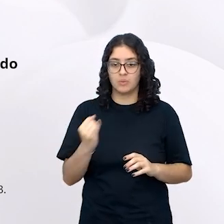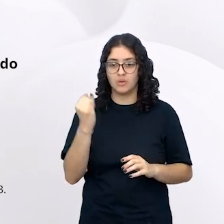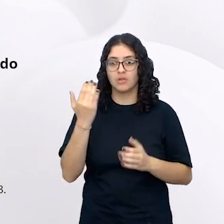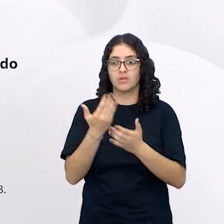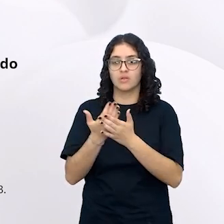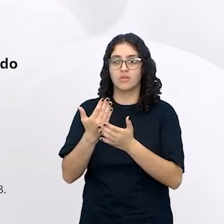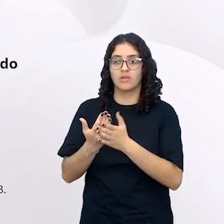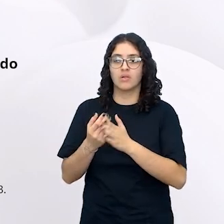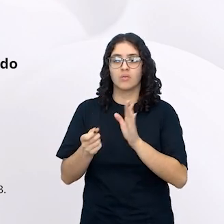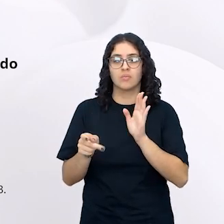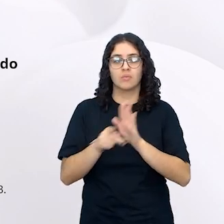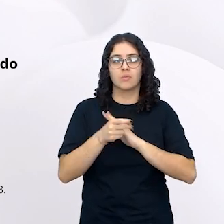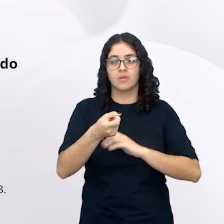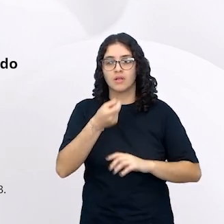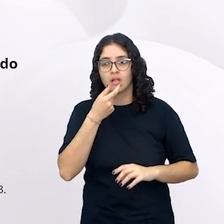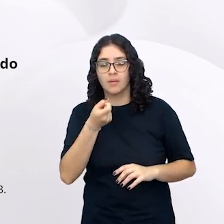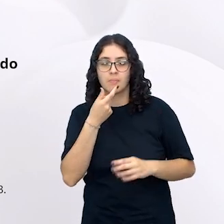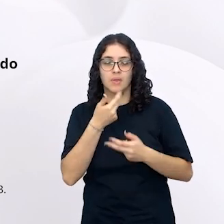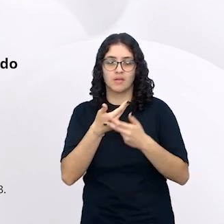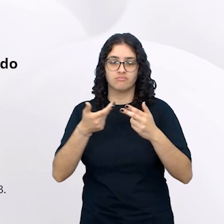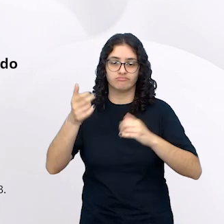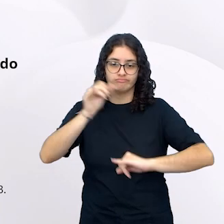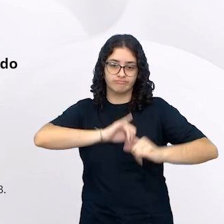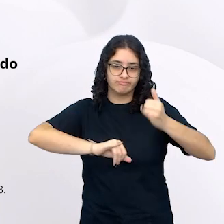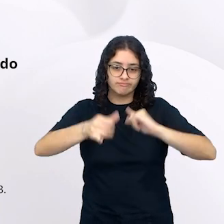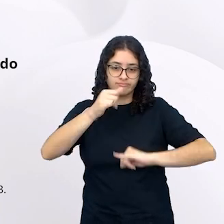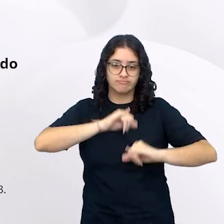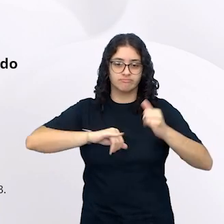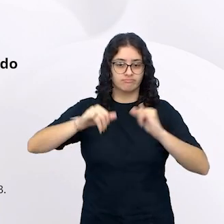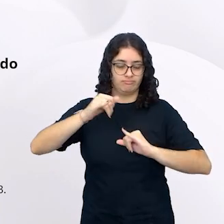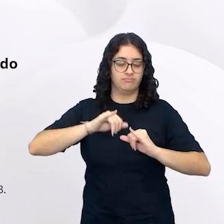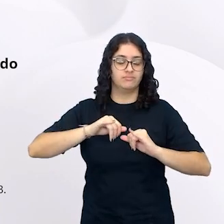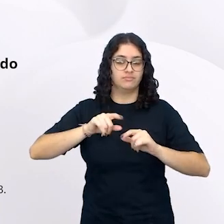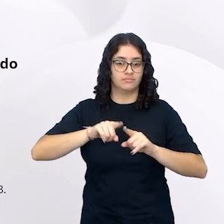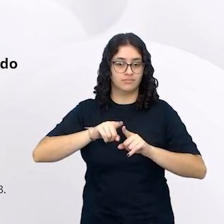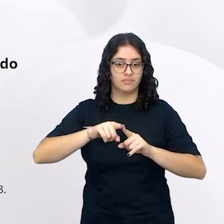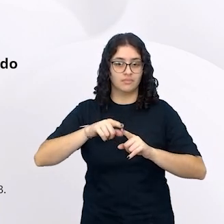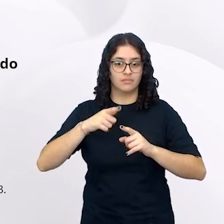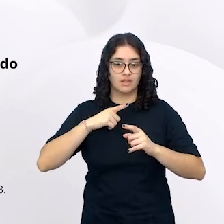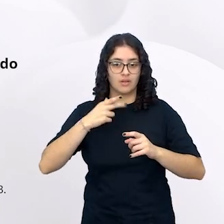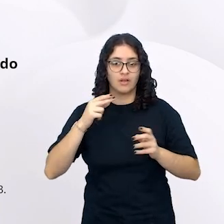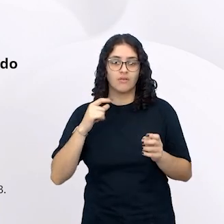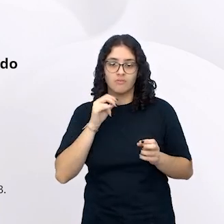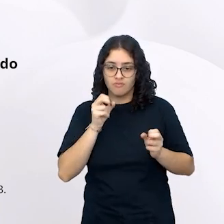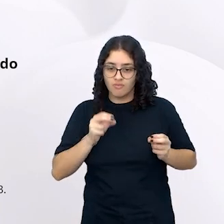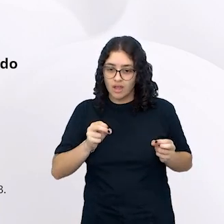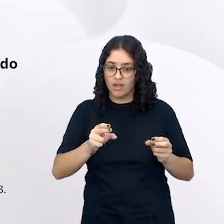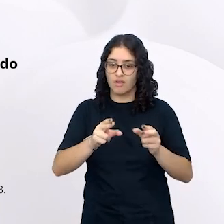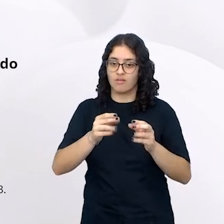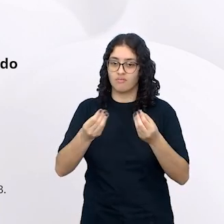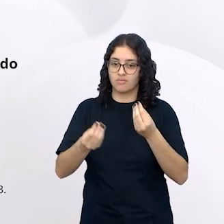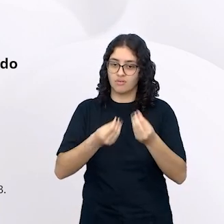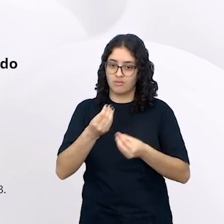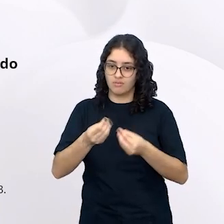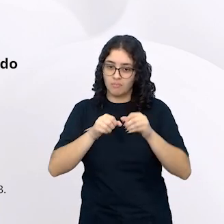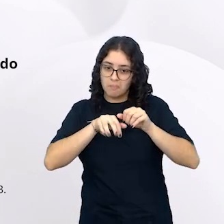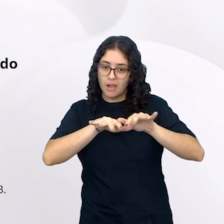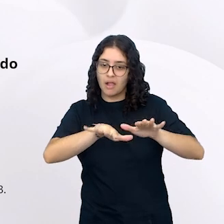sobre farmacologia, bioquímica, oncologia, né, e contaminação por vírus, que também foi prêmio Nobel de Medicina